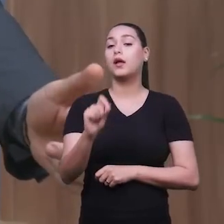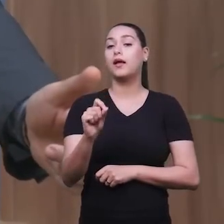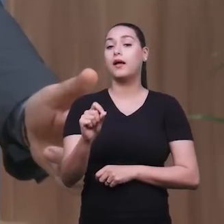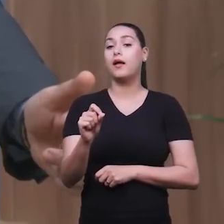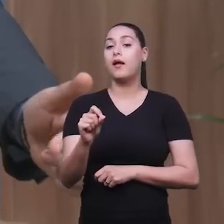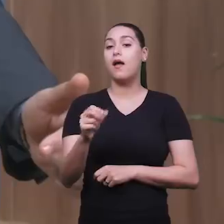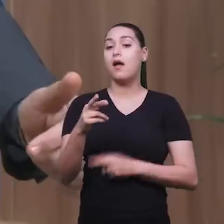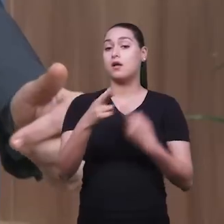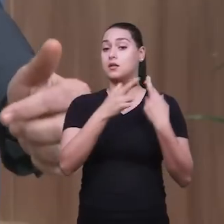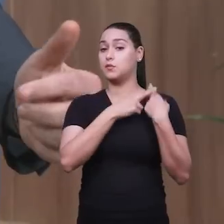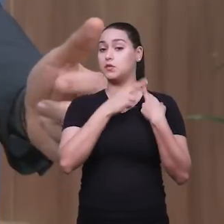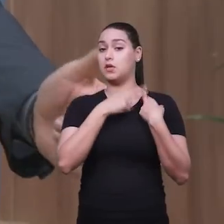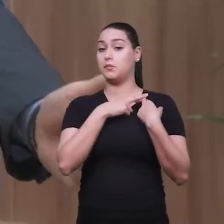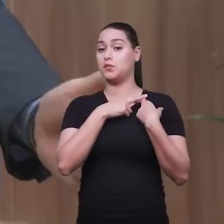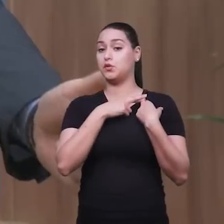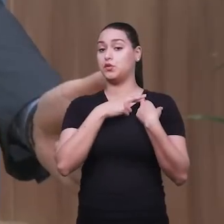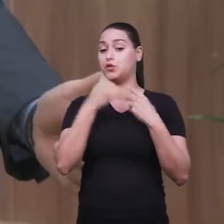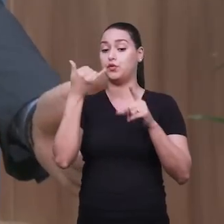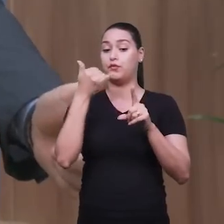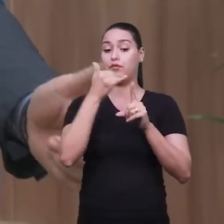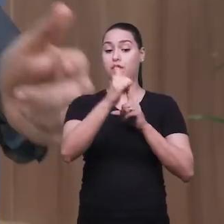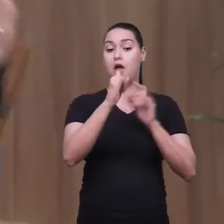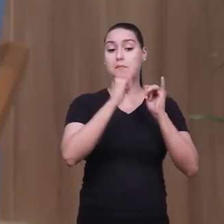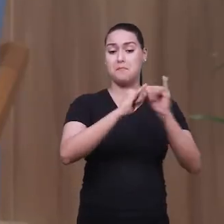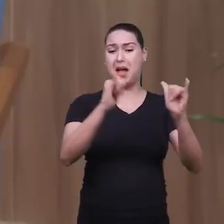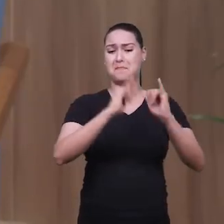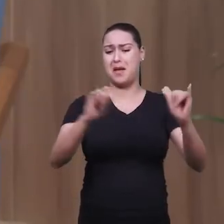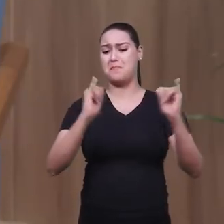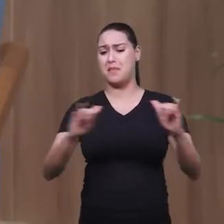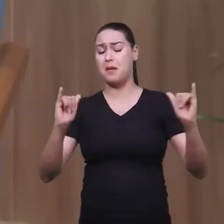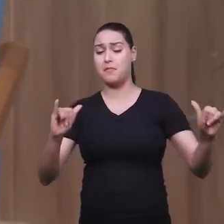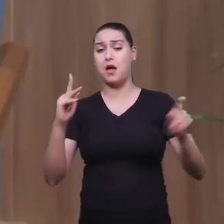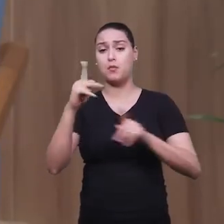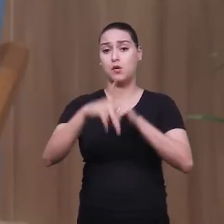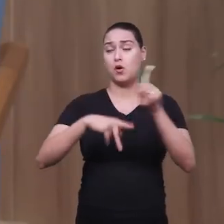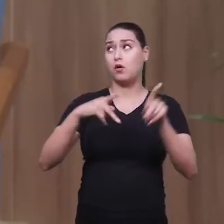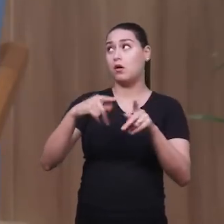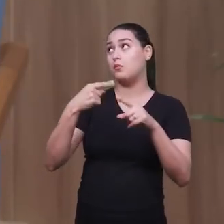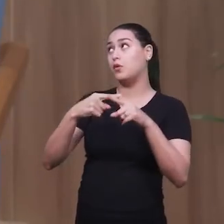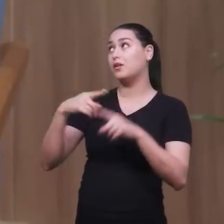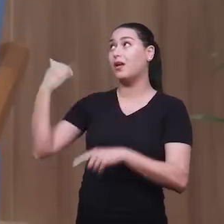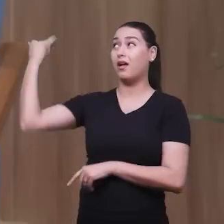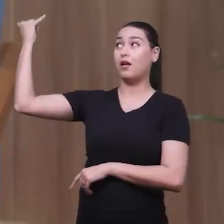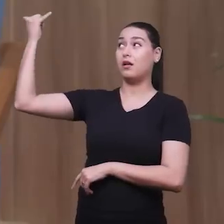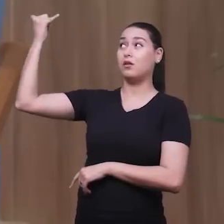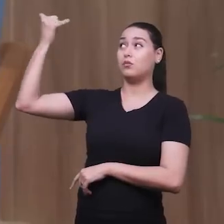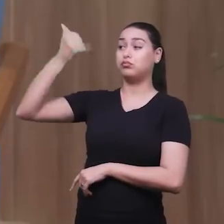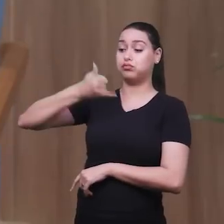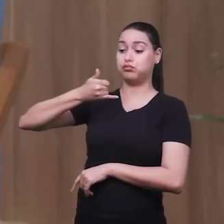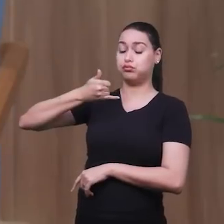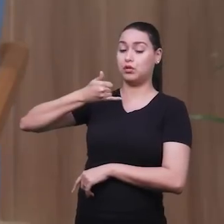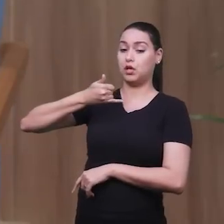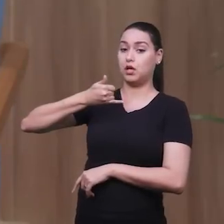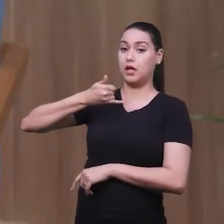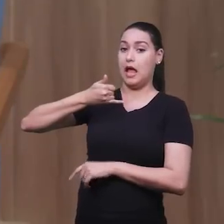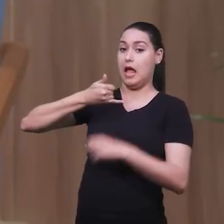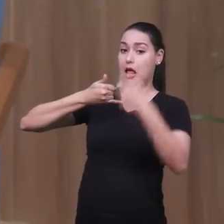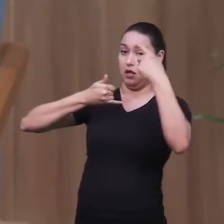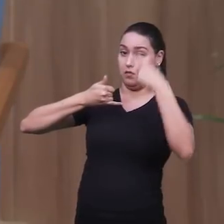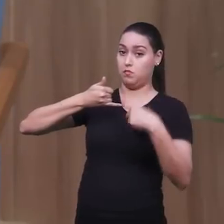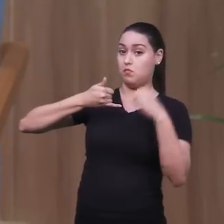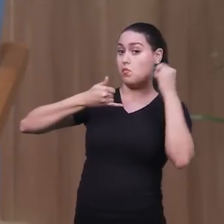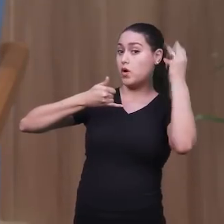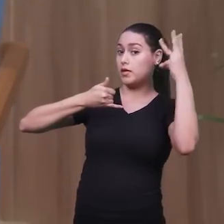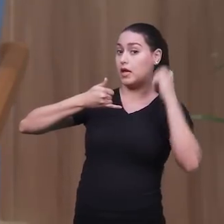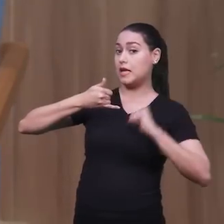reverberar para o povo a vontade de Deus, né? Então, quando a gente fala de uma obra do